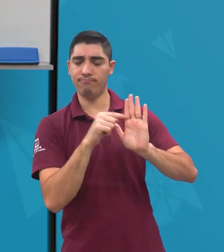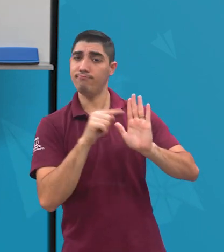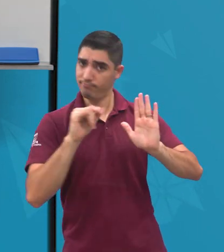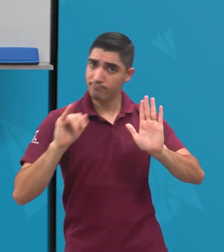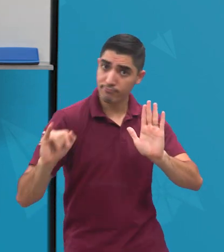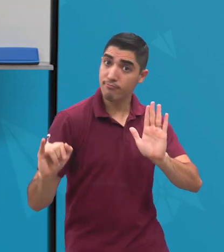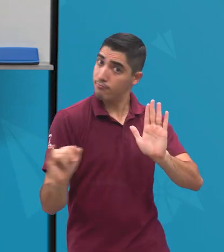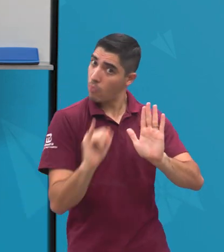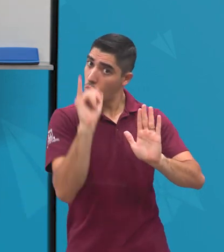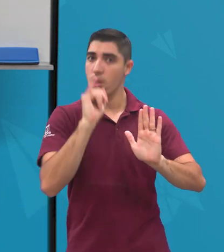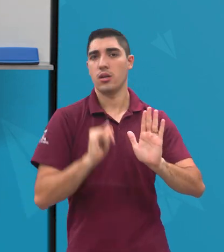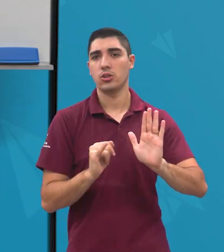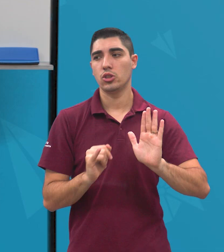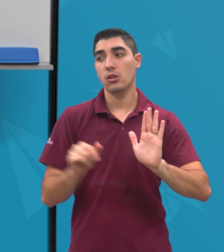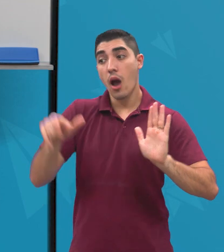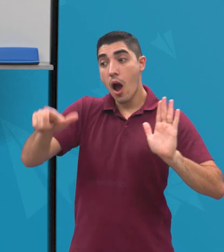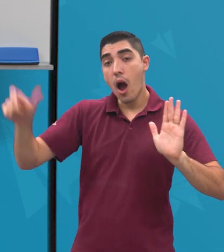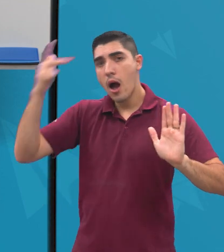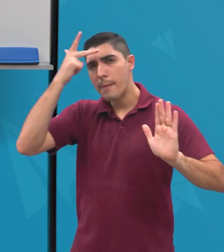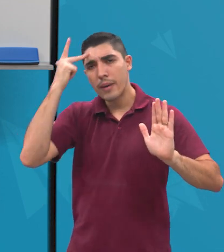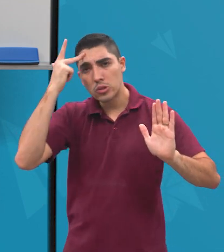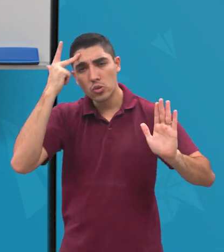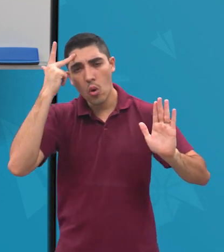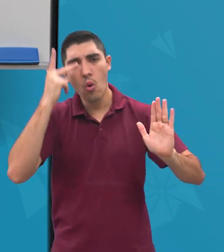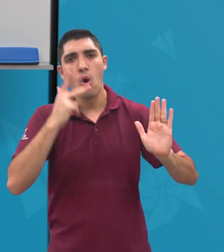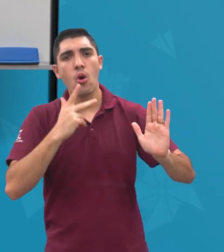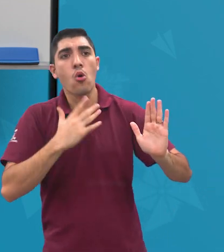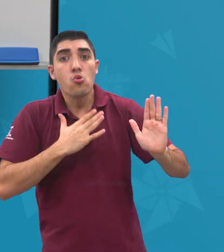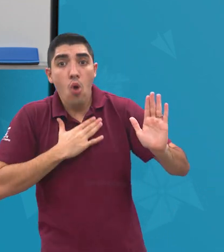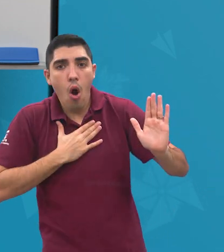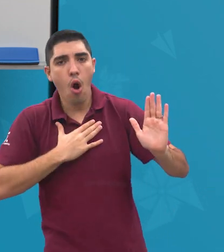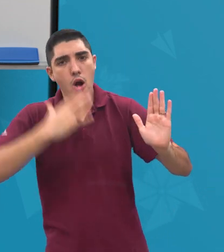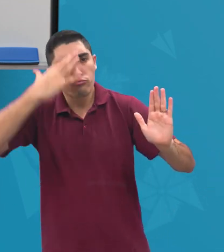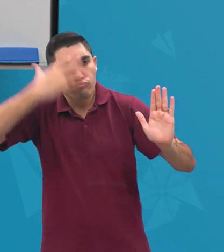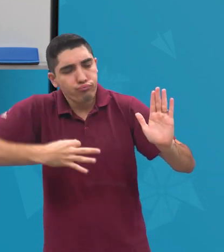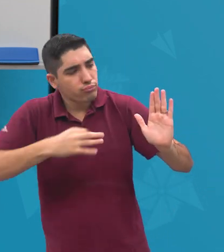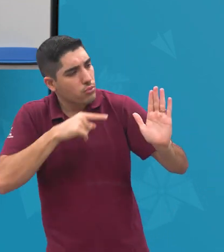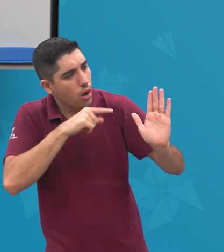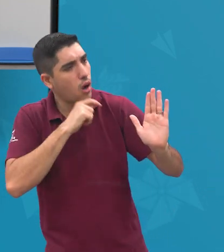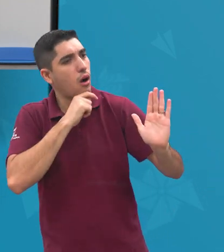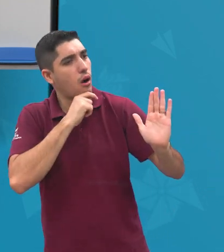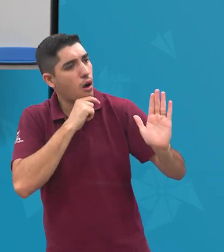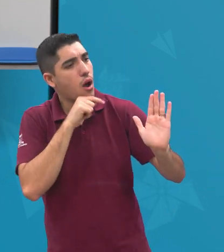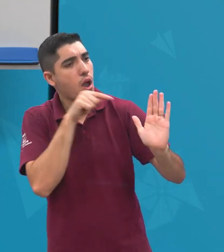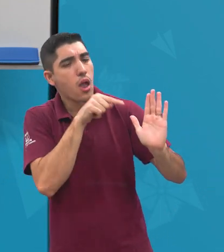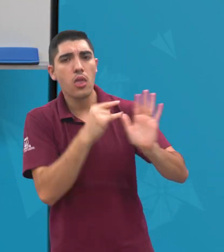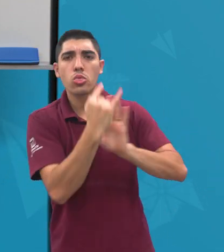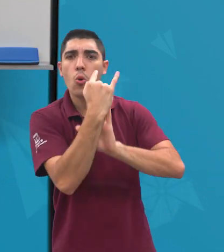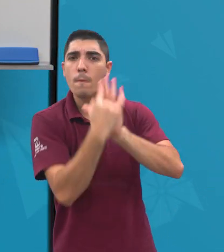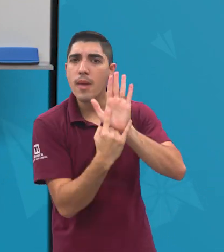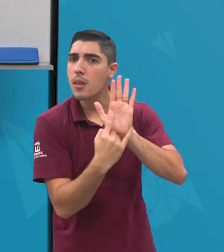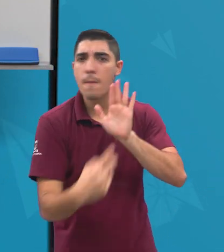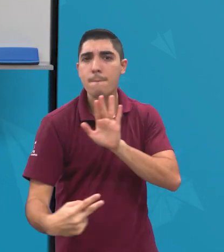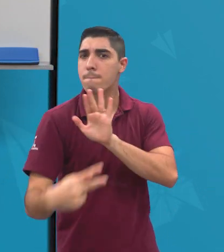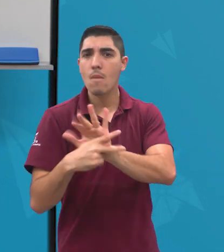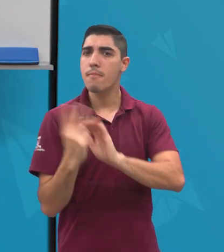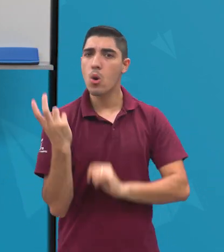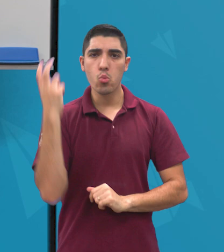as pessoas que partilham ele como um documento cultural